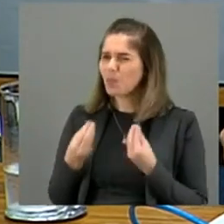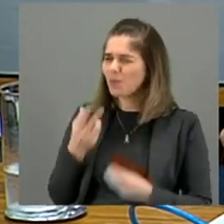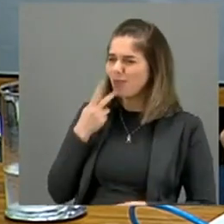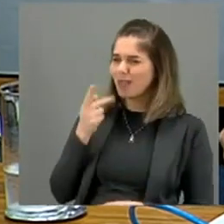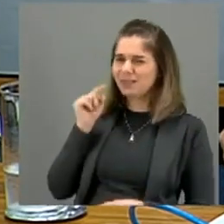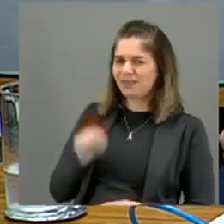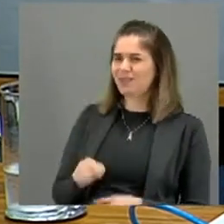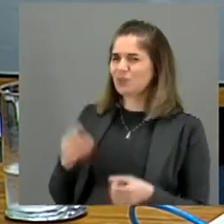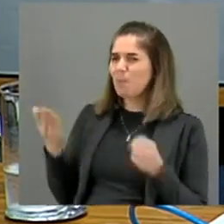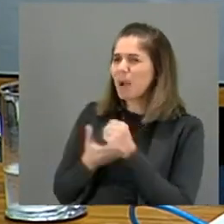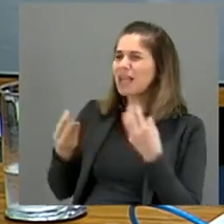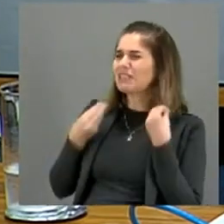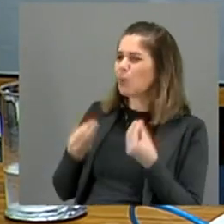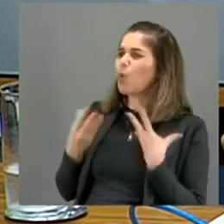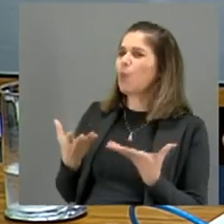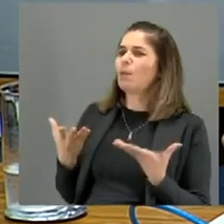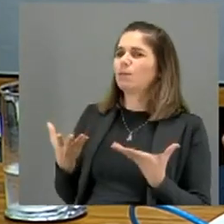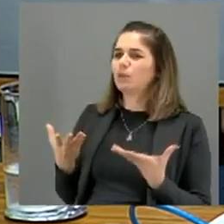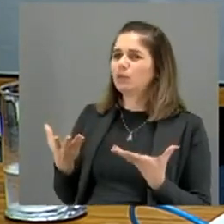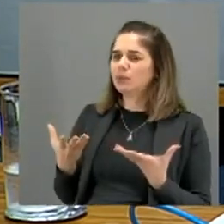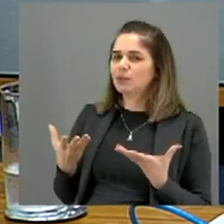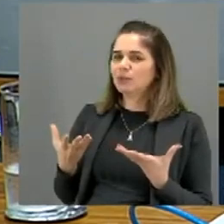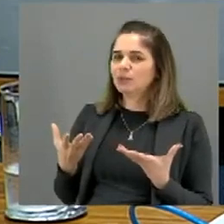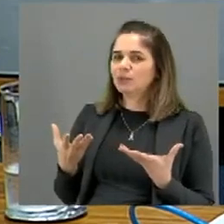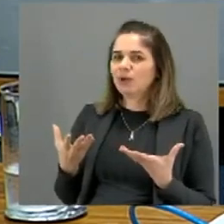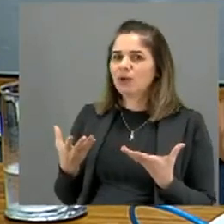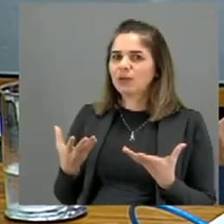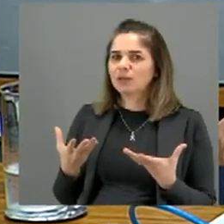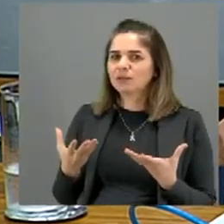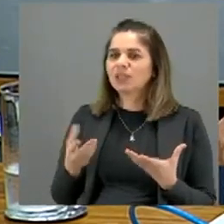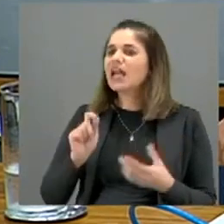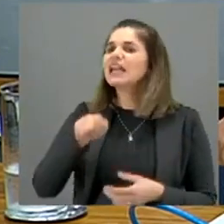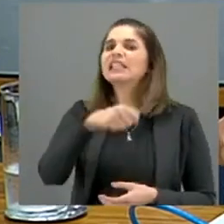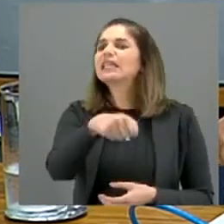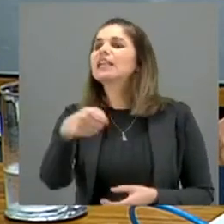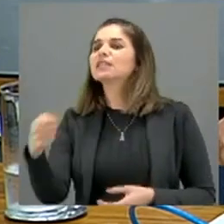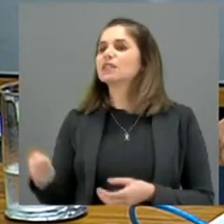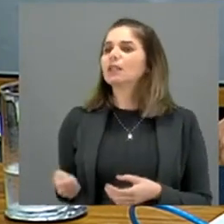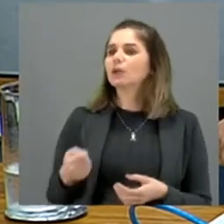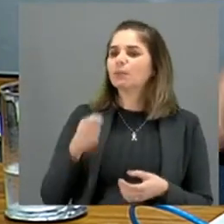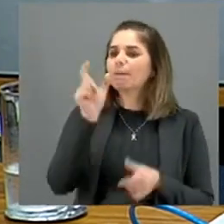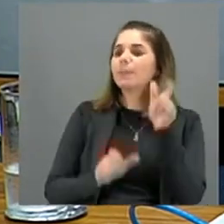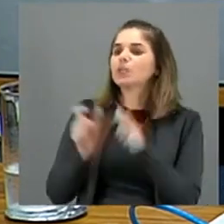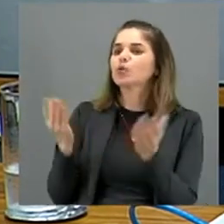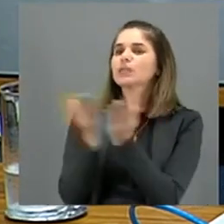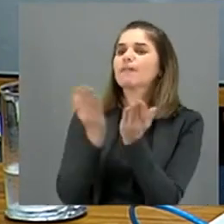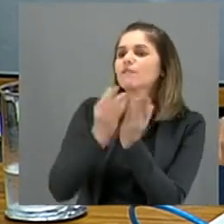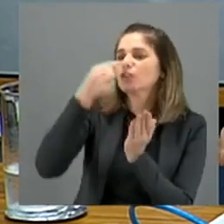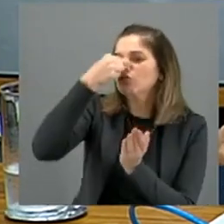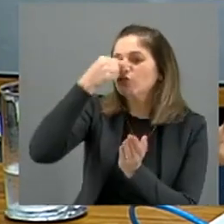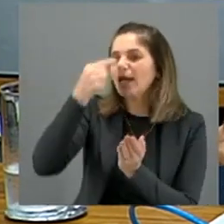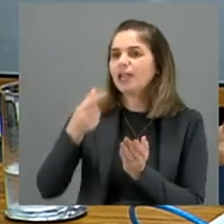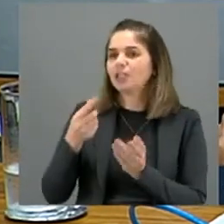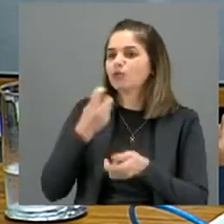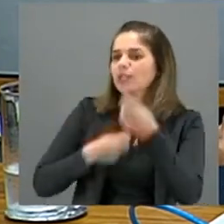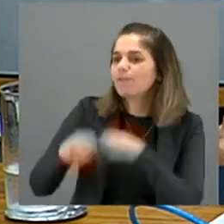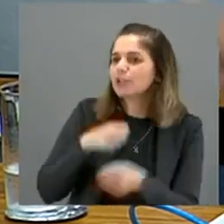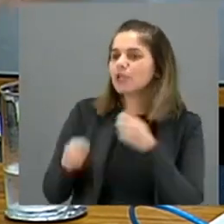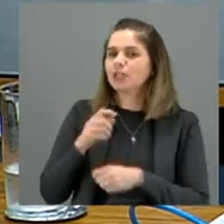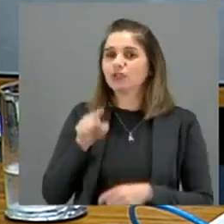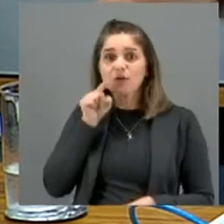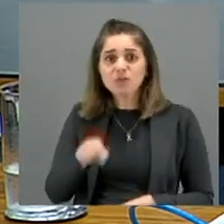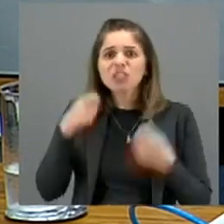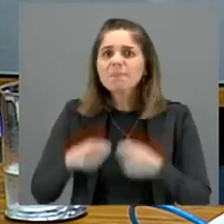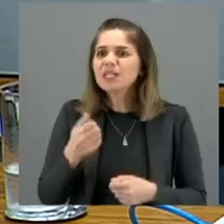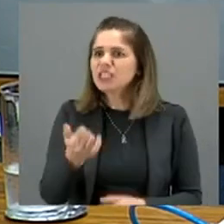quê? Deu nome. Quem são os evangélicos traficantes? O senhor deve um pedido de desculpas a